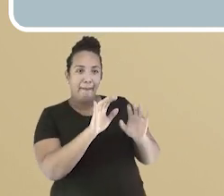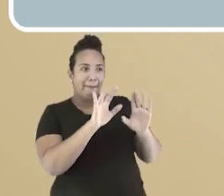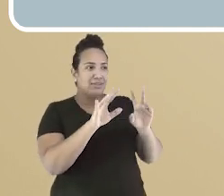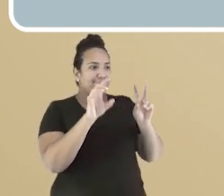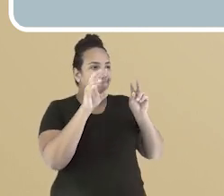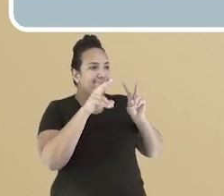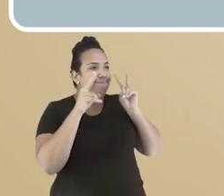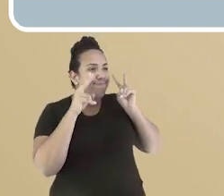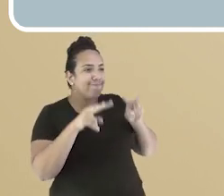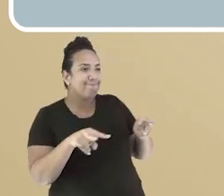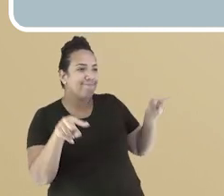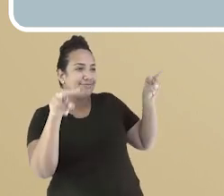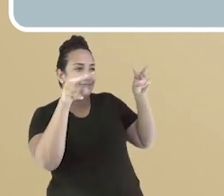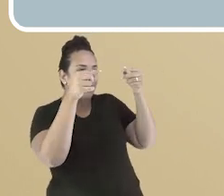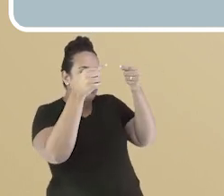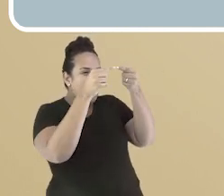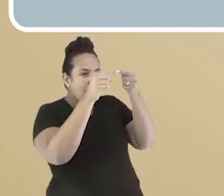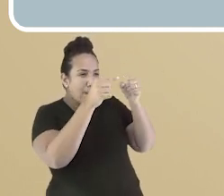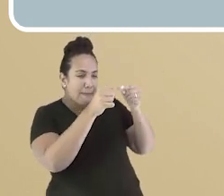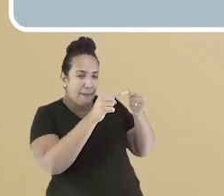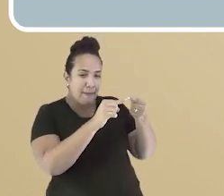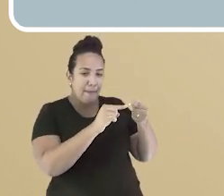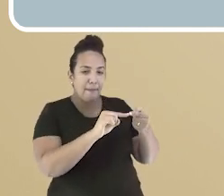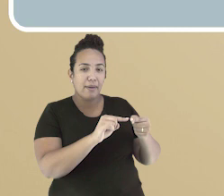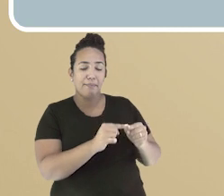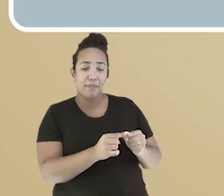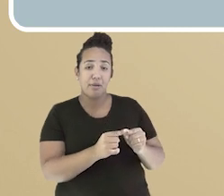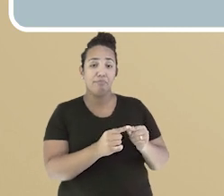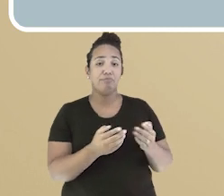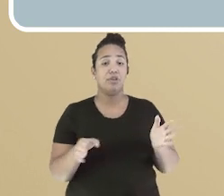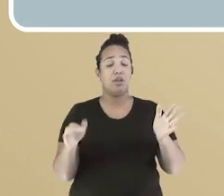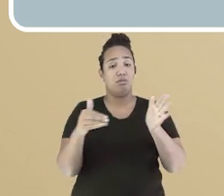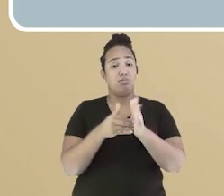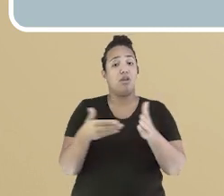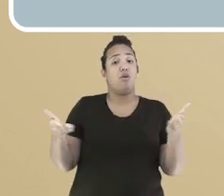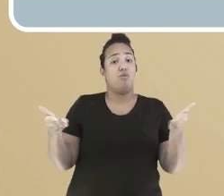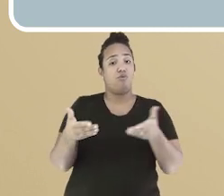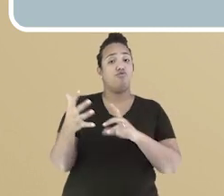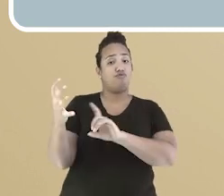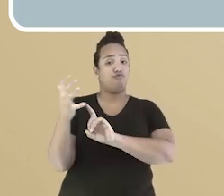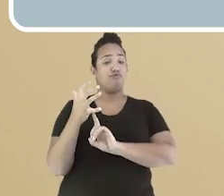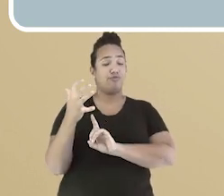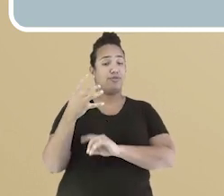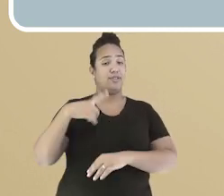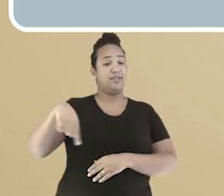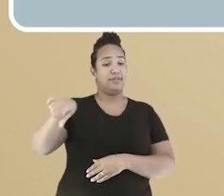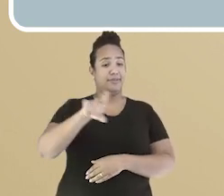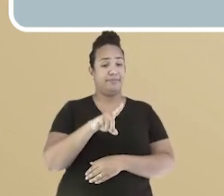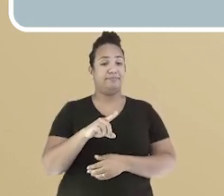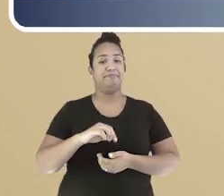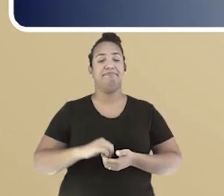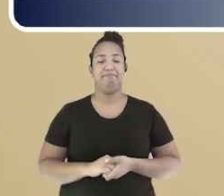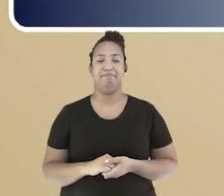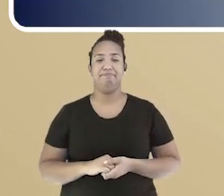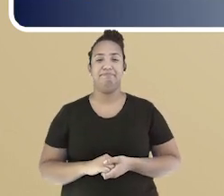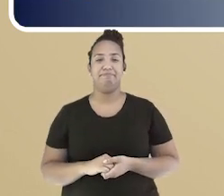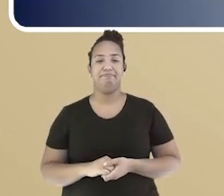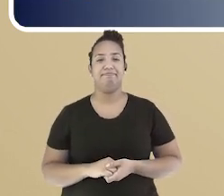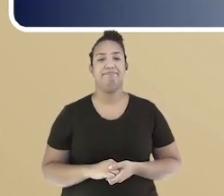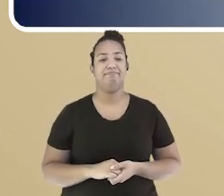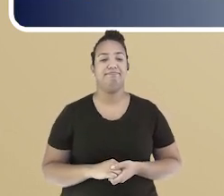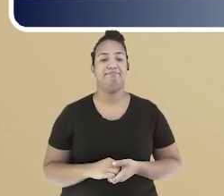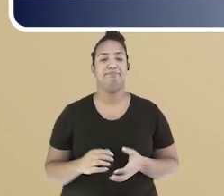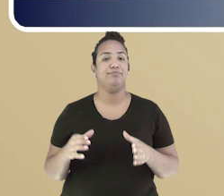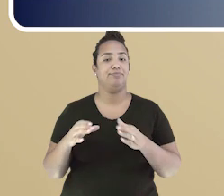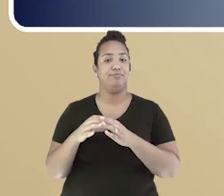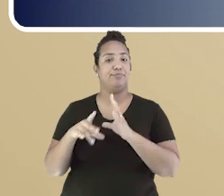puramente visual. Toda essa ideia chegou até os tempos de hoje e nos influenciou diretamente. A